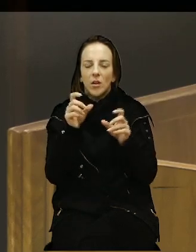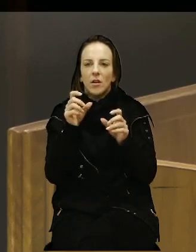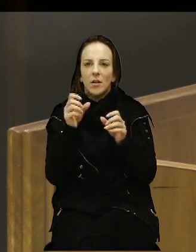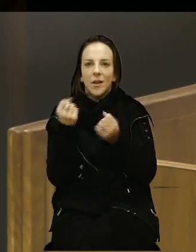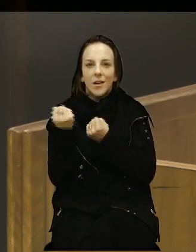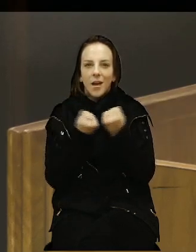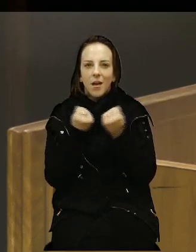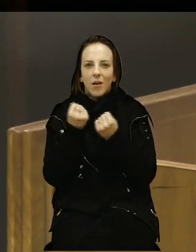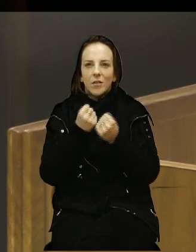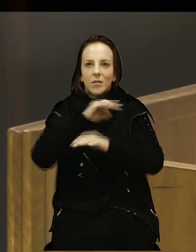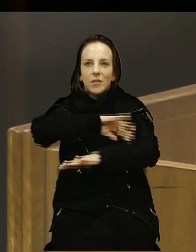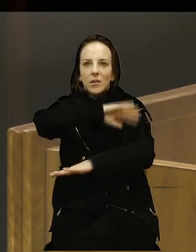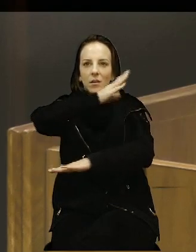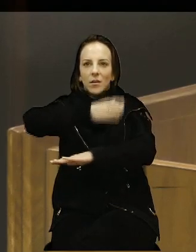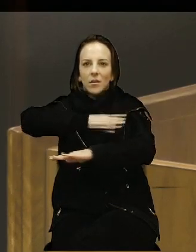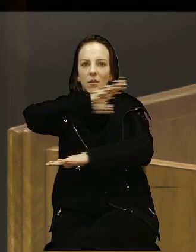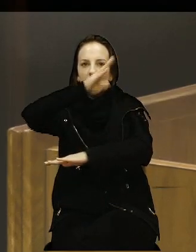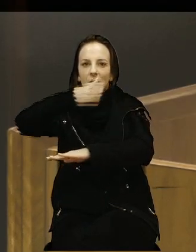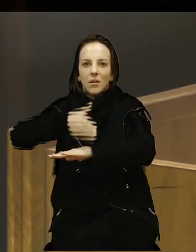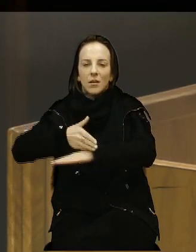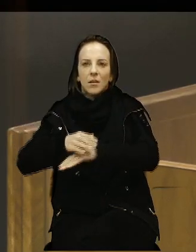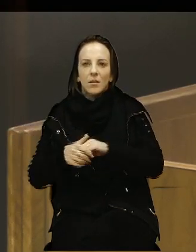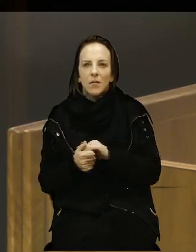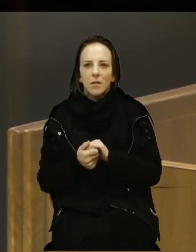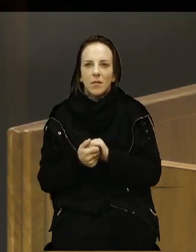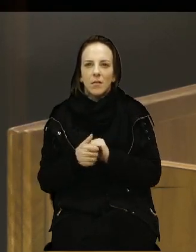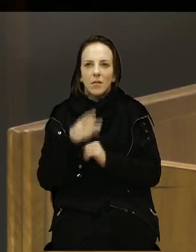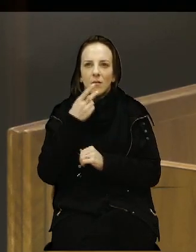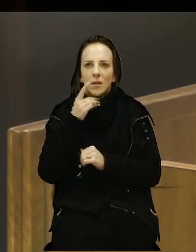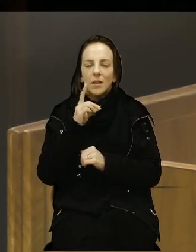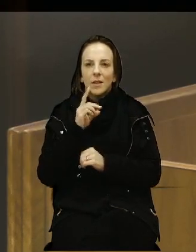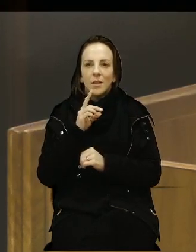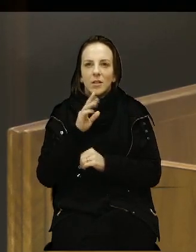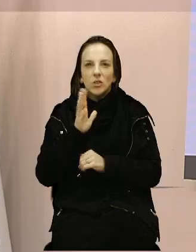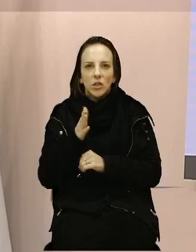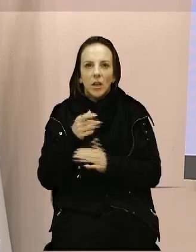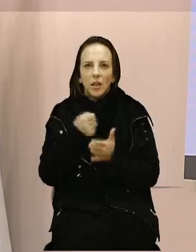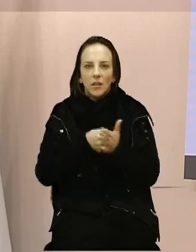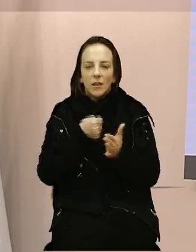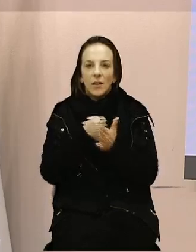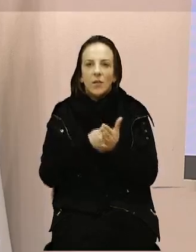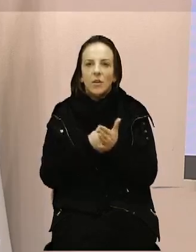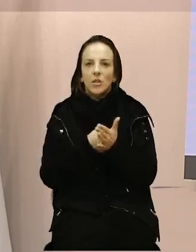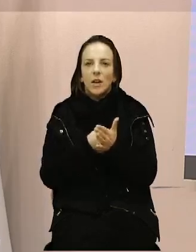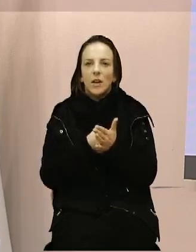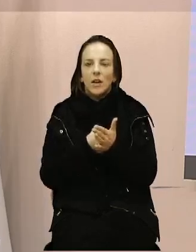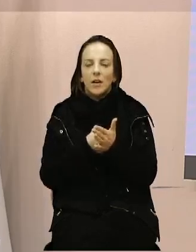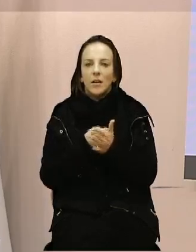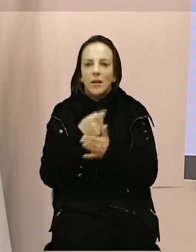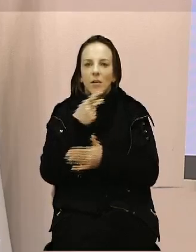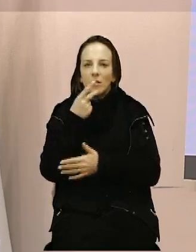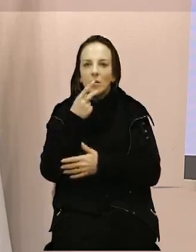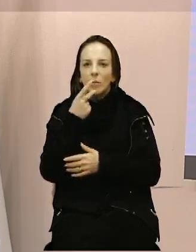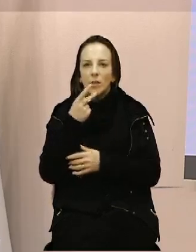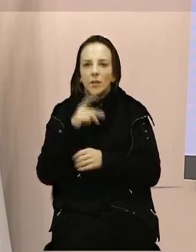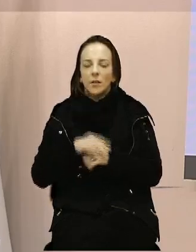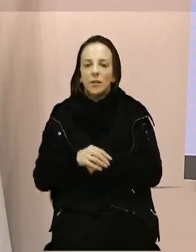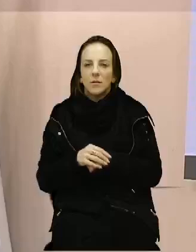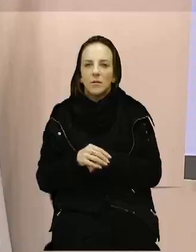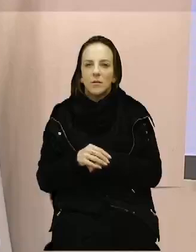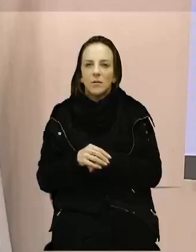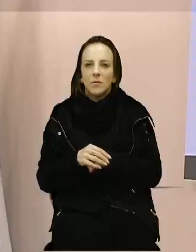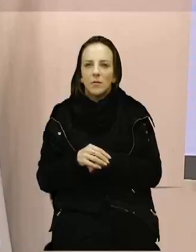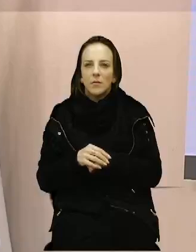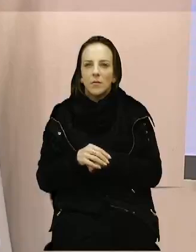7 funcionários, que já pela segunda vez tentaram assaltar, que está ali as fotos, ó. Inclusive teve um baita de